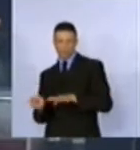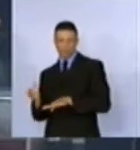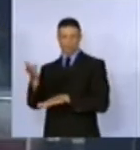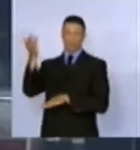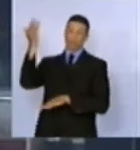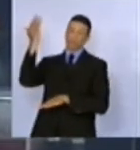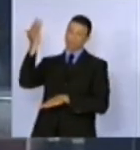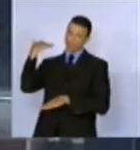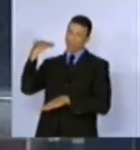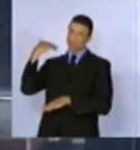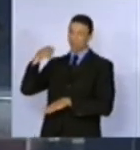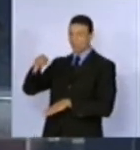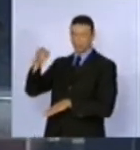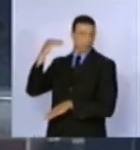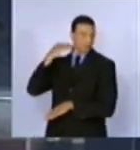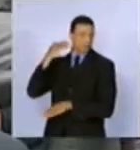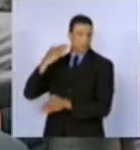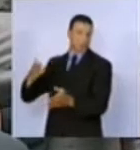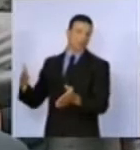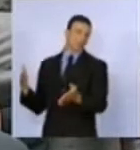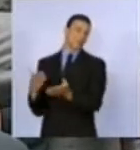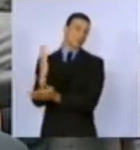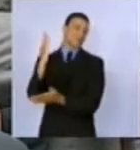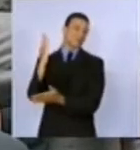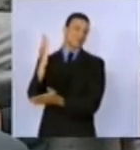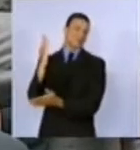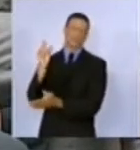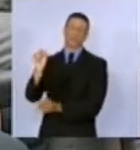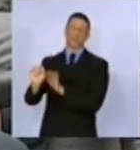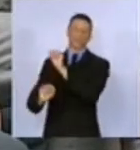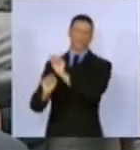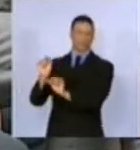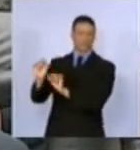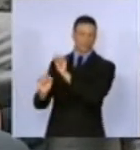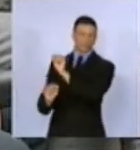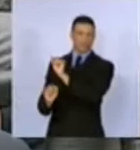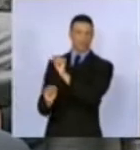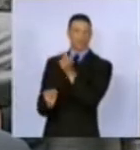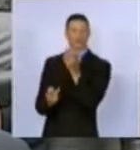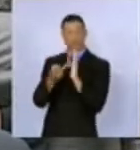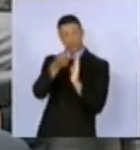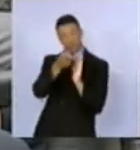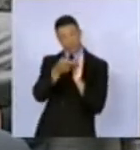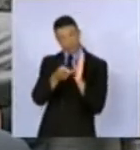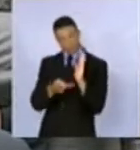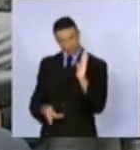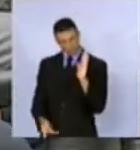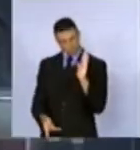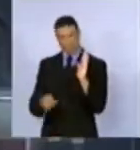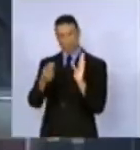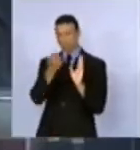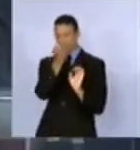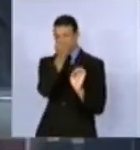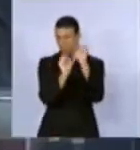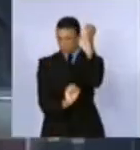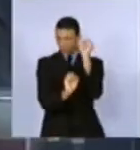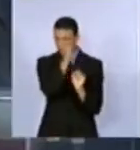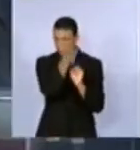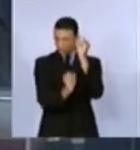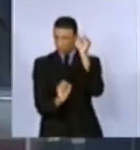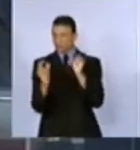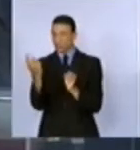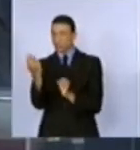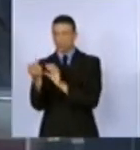nós aprovamos no banco o primeiro a primeira operação para um grande projeto em escala industrial da